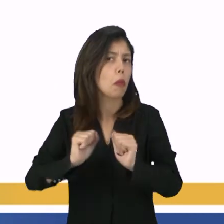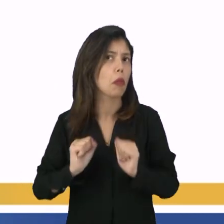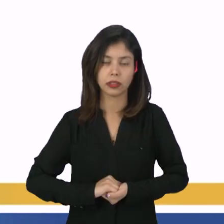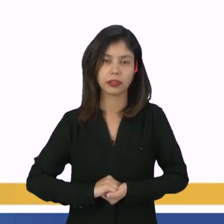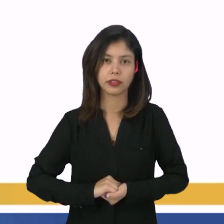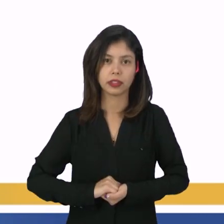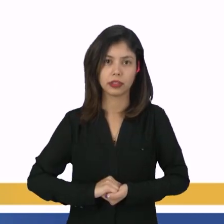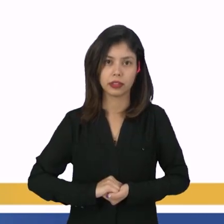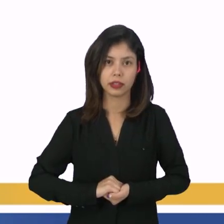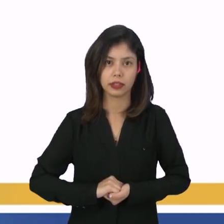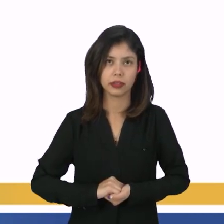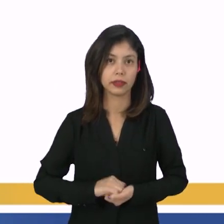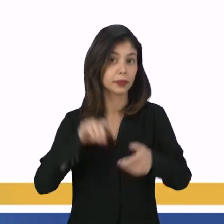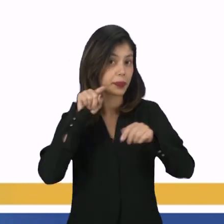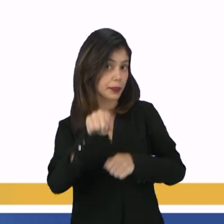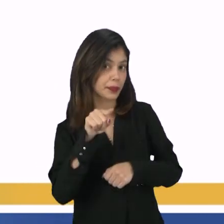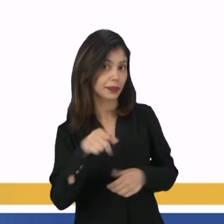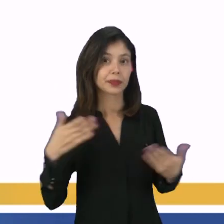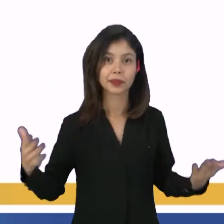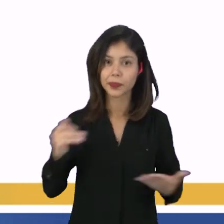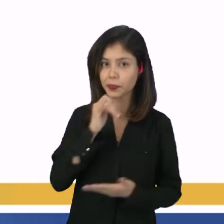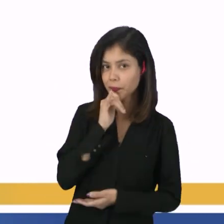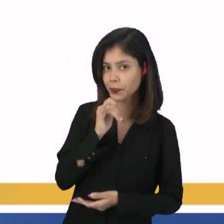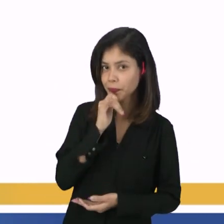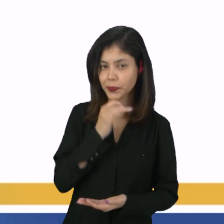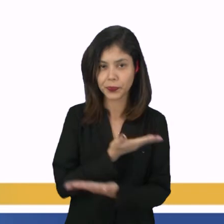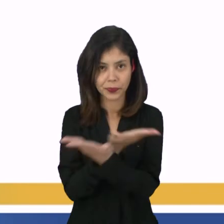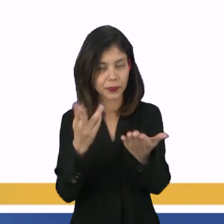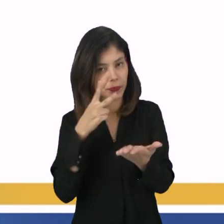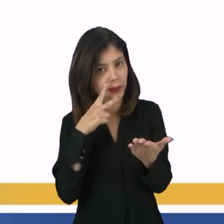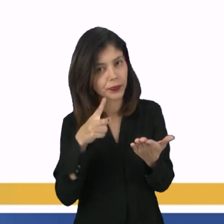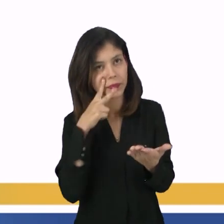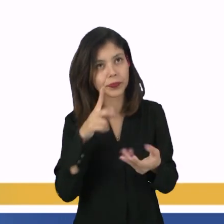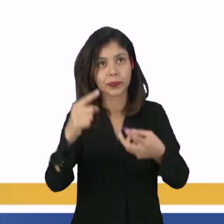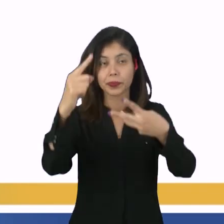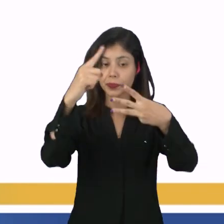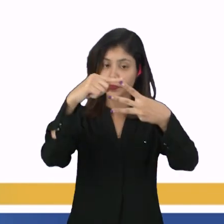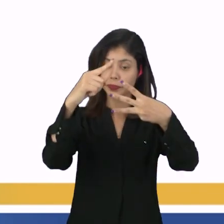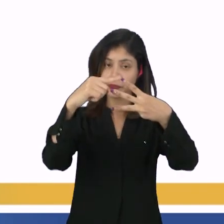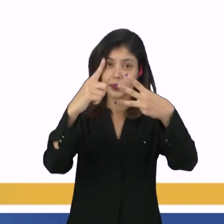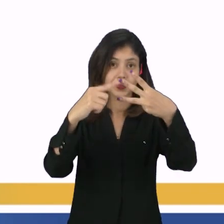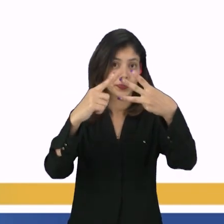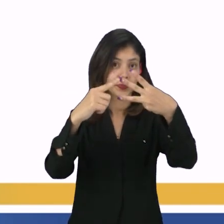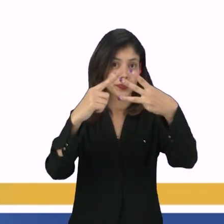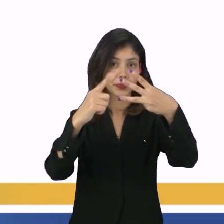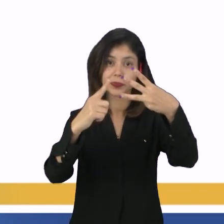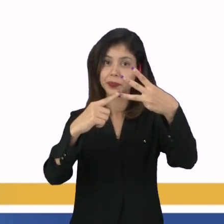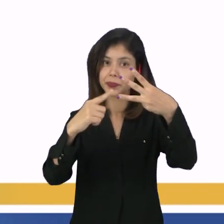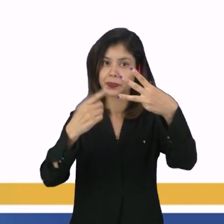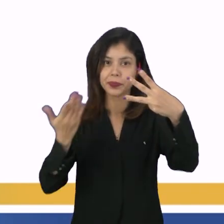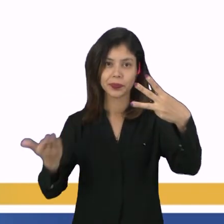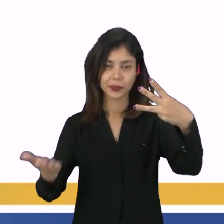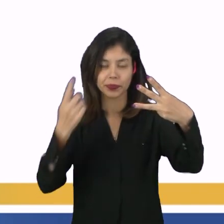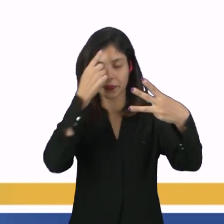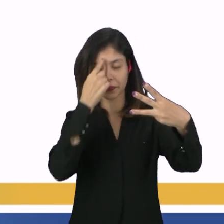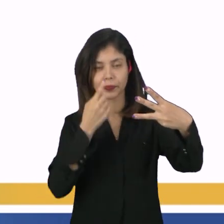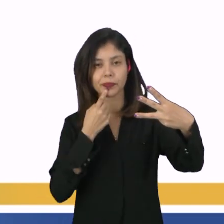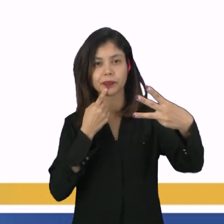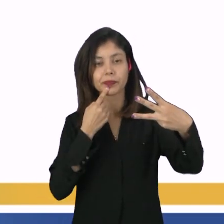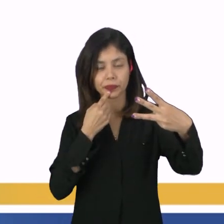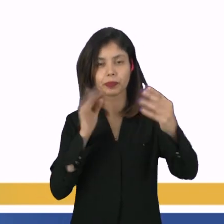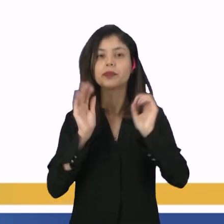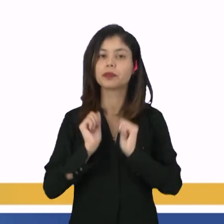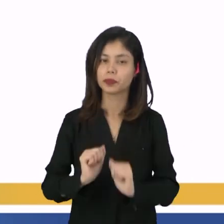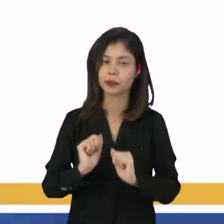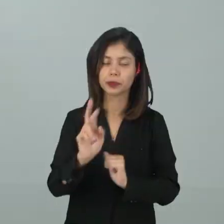tá? E aqui a gente tem um exemplo para vocês verem do Prezi, do Canva e do Google Slides, que são ferramentas